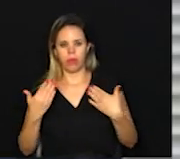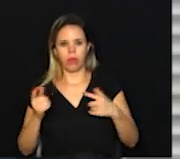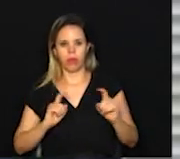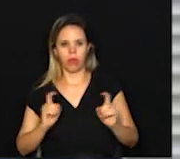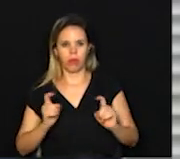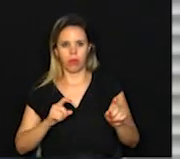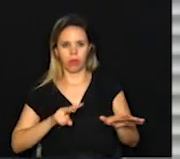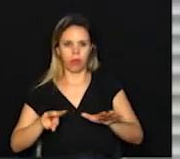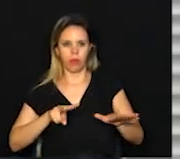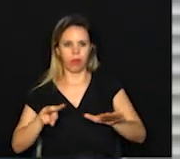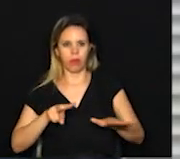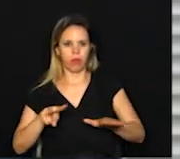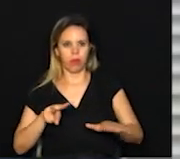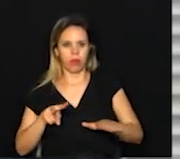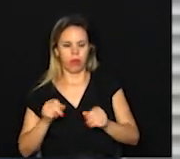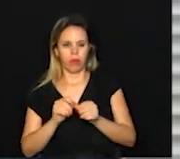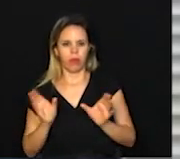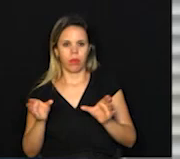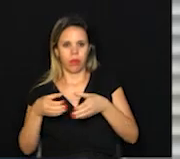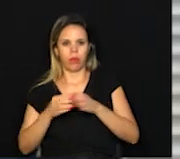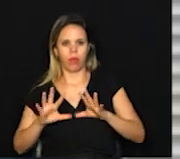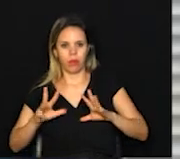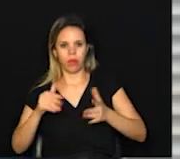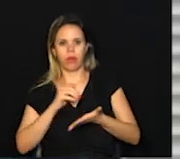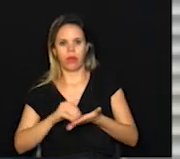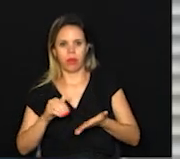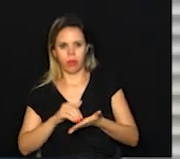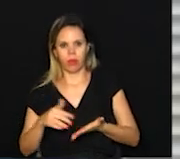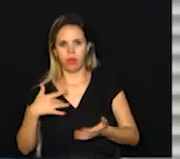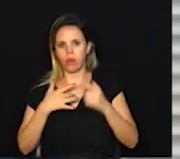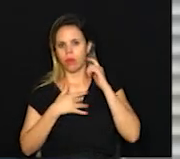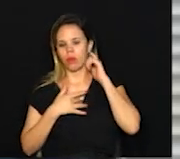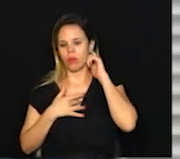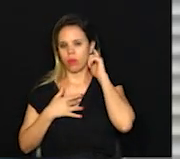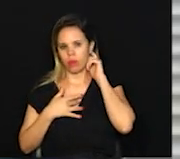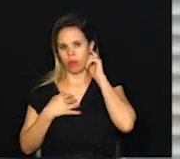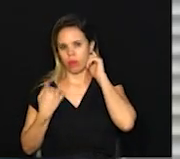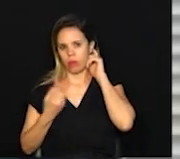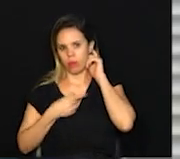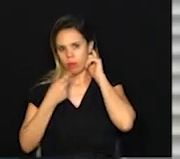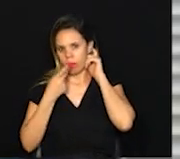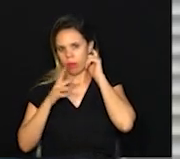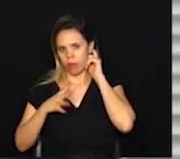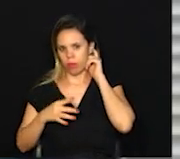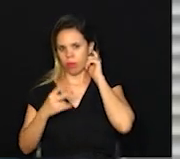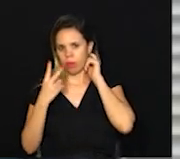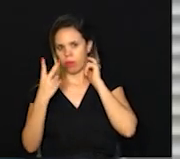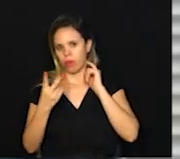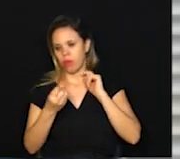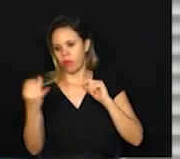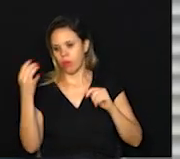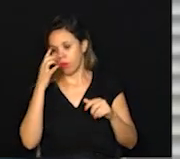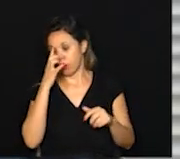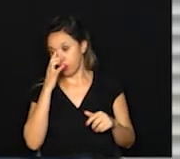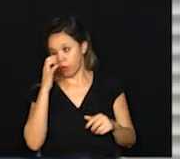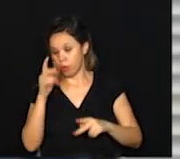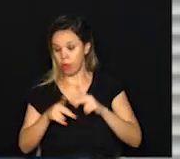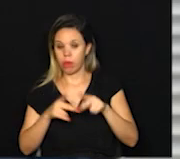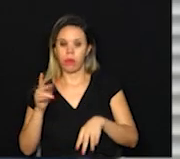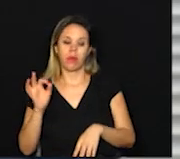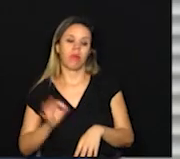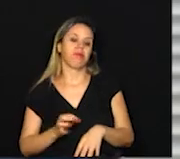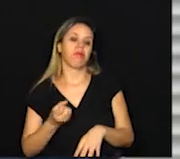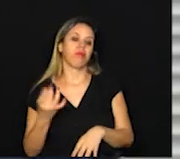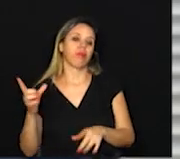reunião semanal feita em conjunto com toda a Secretaria de Saúde, nós falamos em torno de 2/3 dos pacientes, talvez um